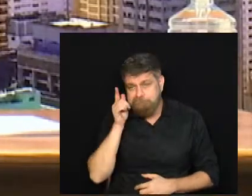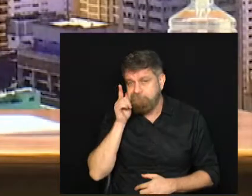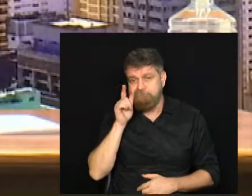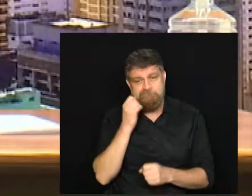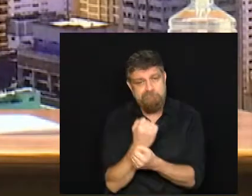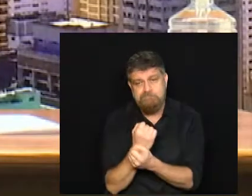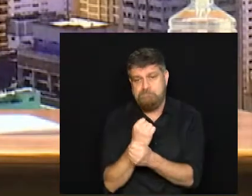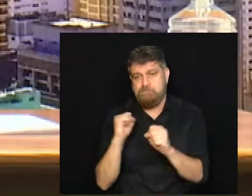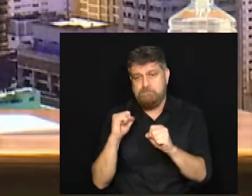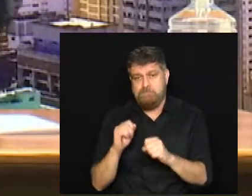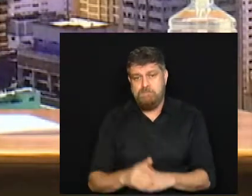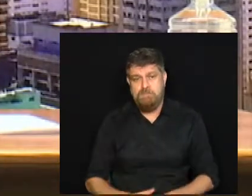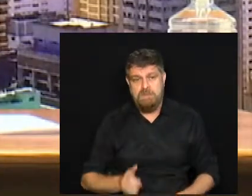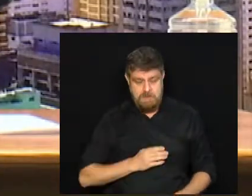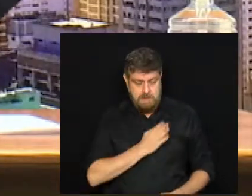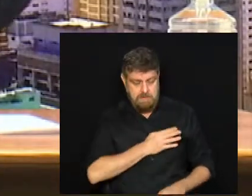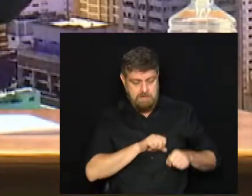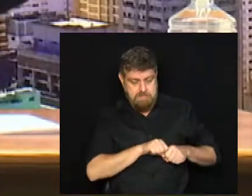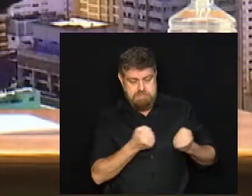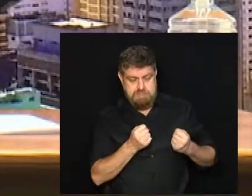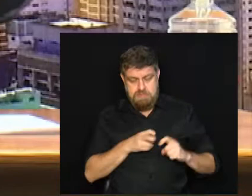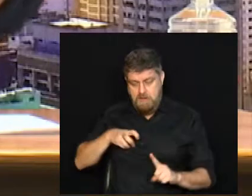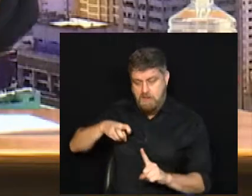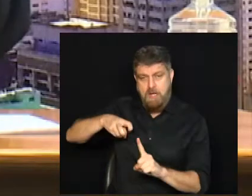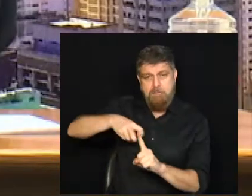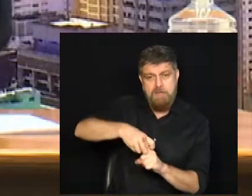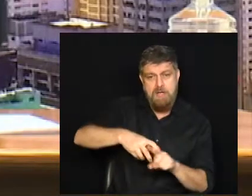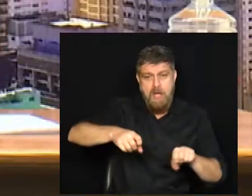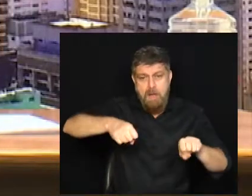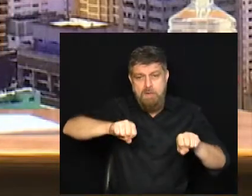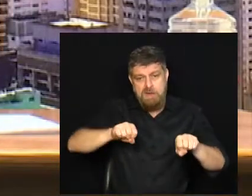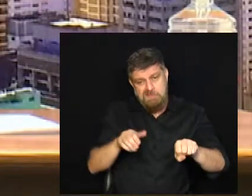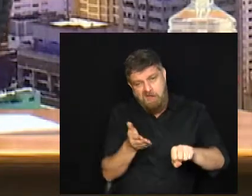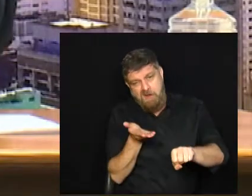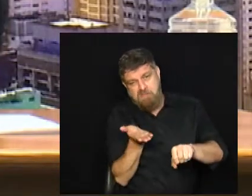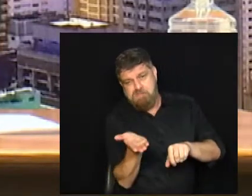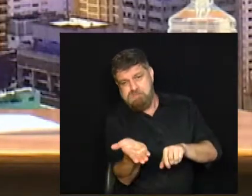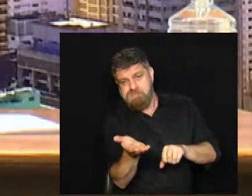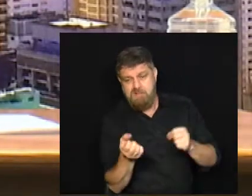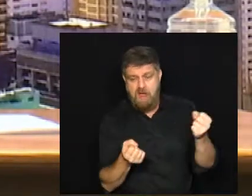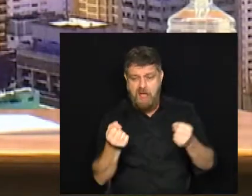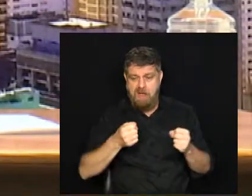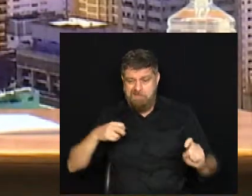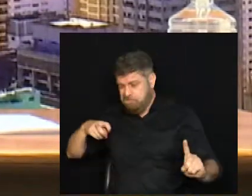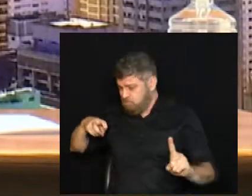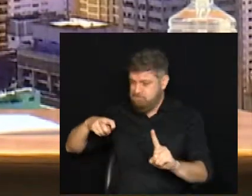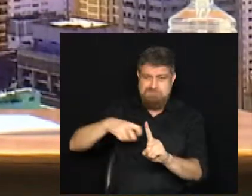Então, infarto, acidente de moto, carro,